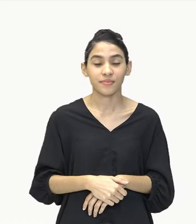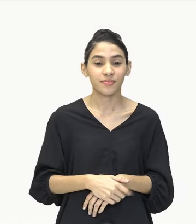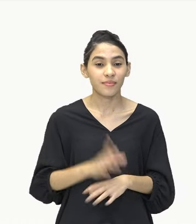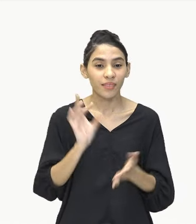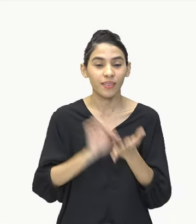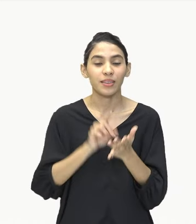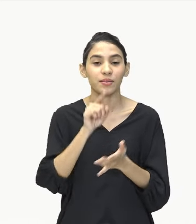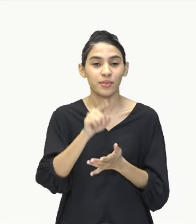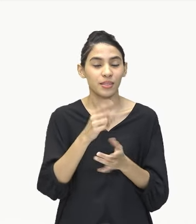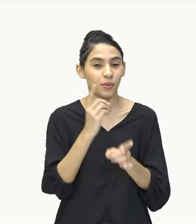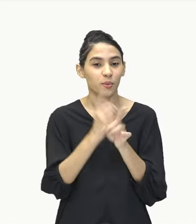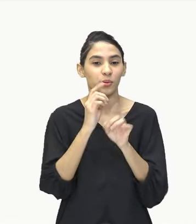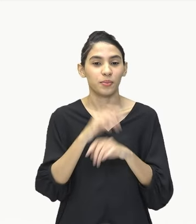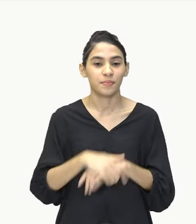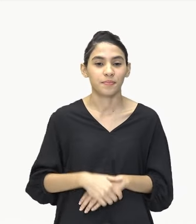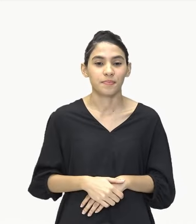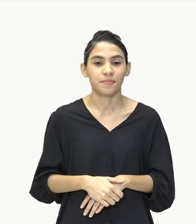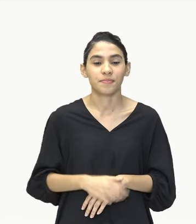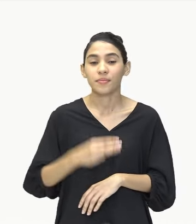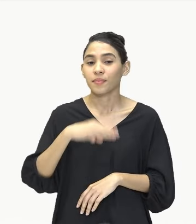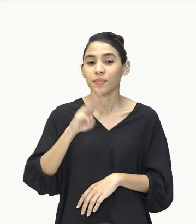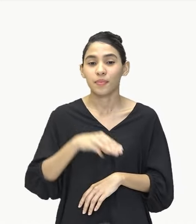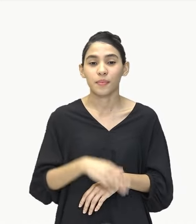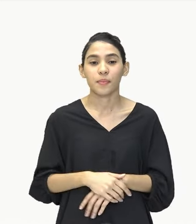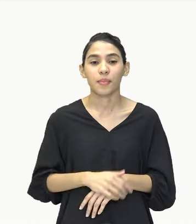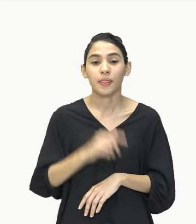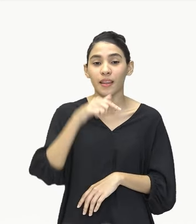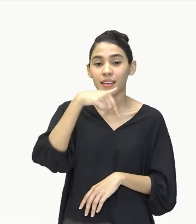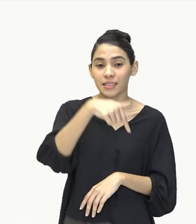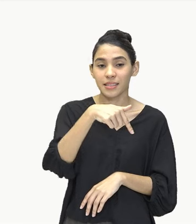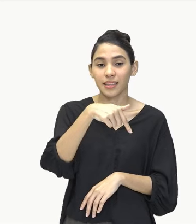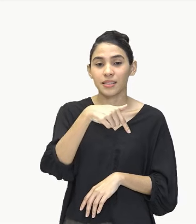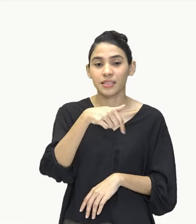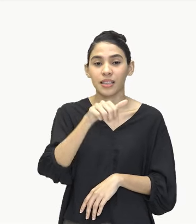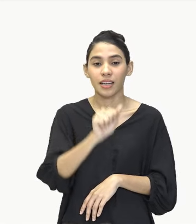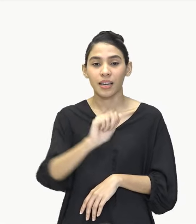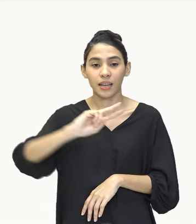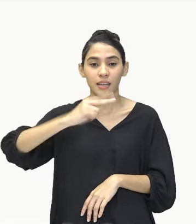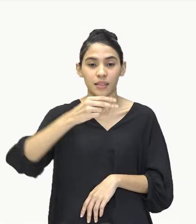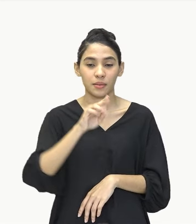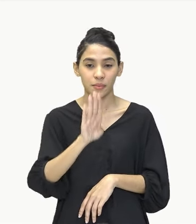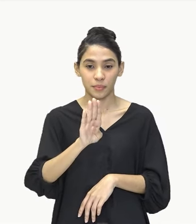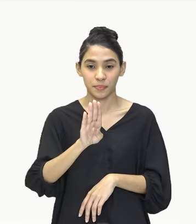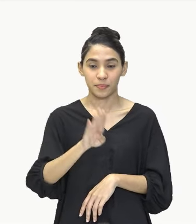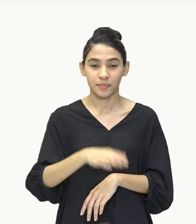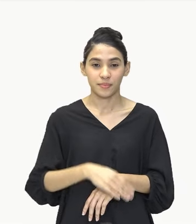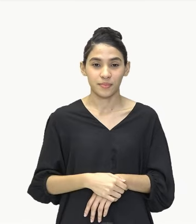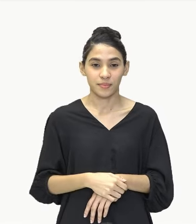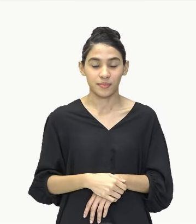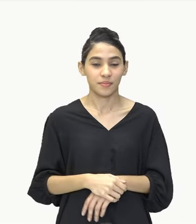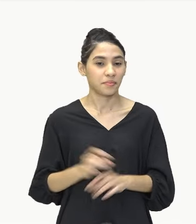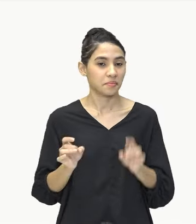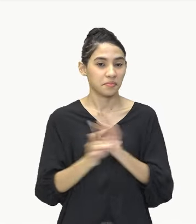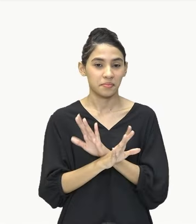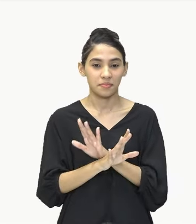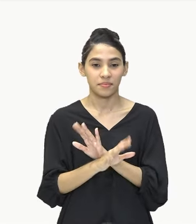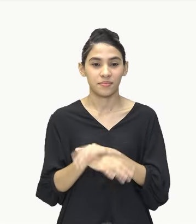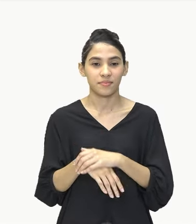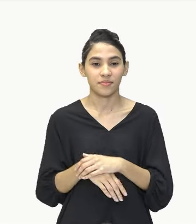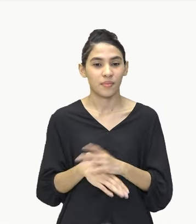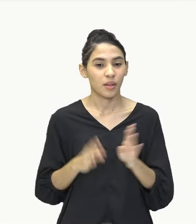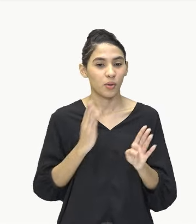certeza você já localizou. Quem é? 7 ao quadrado B. Pronto.